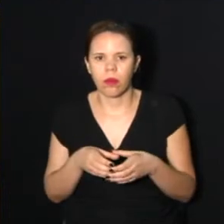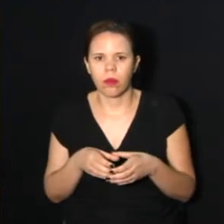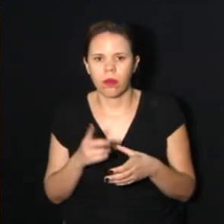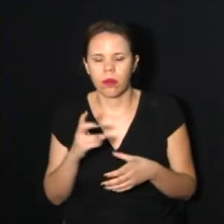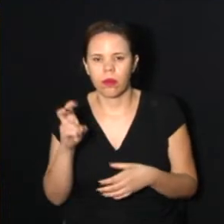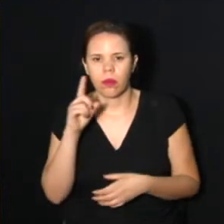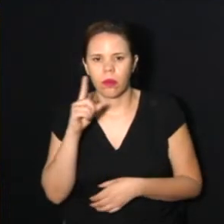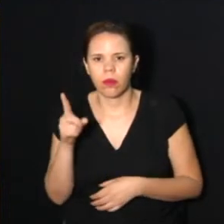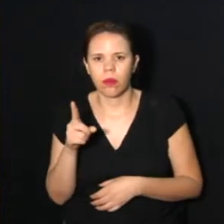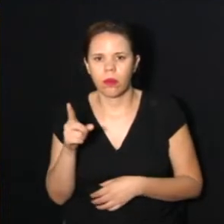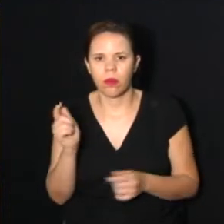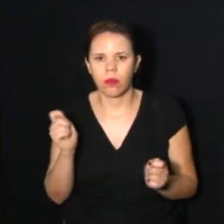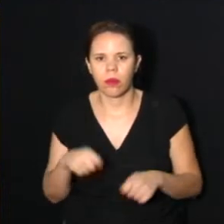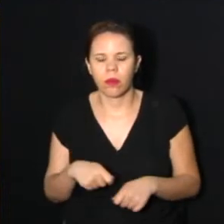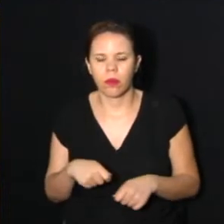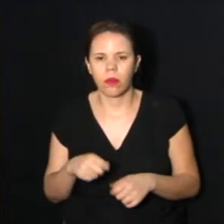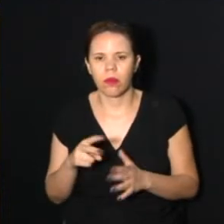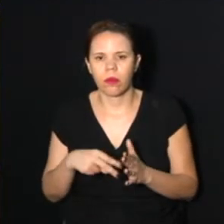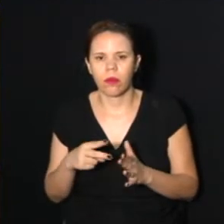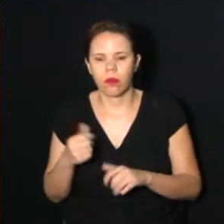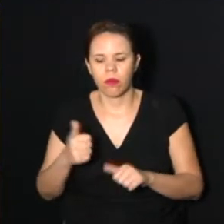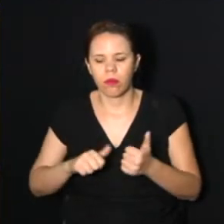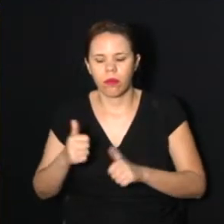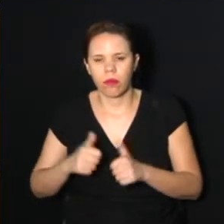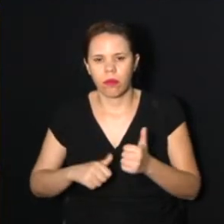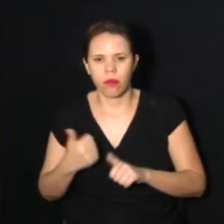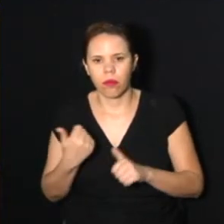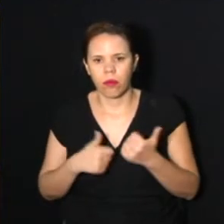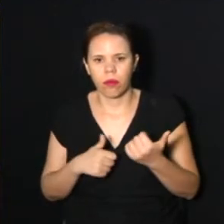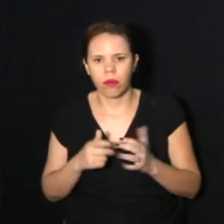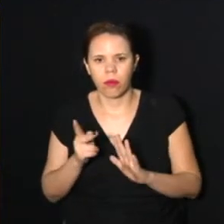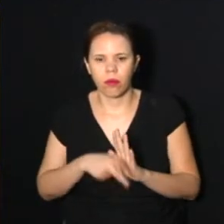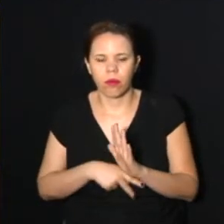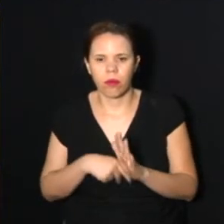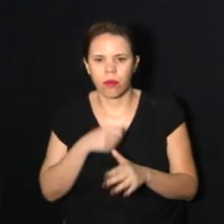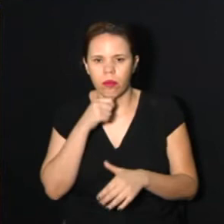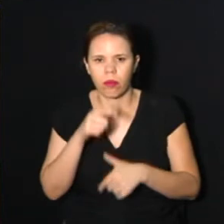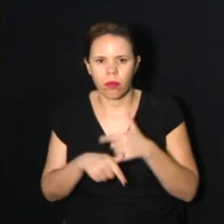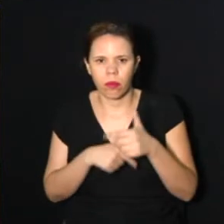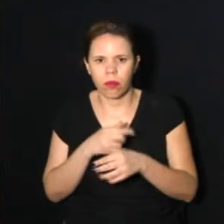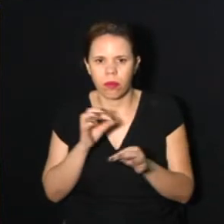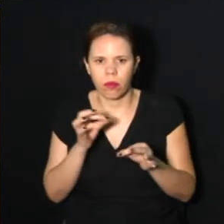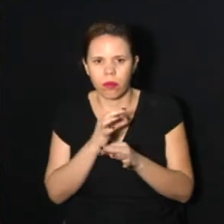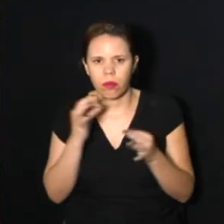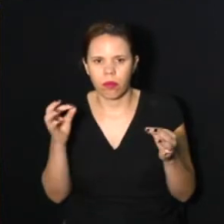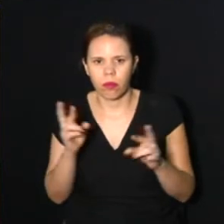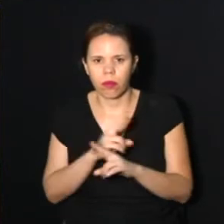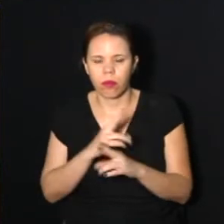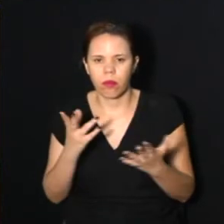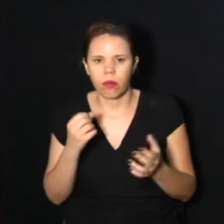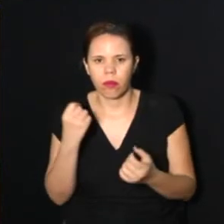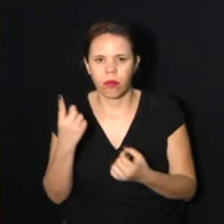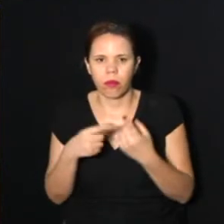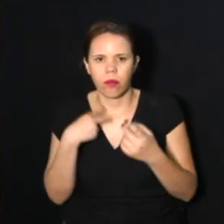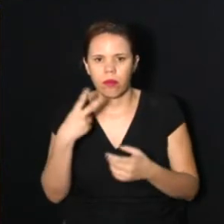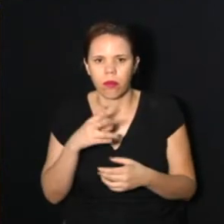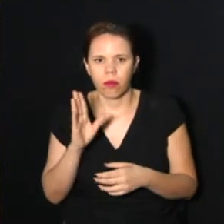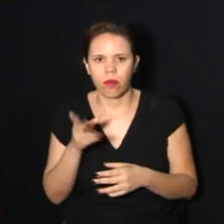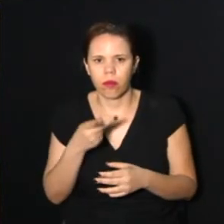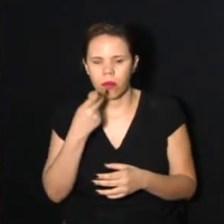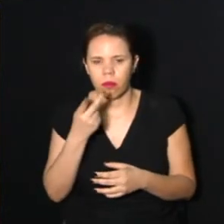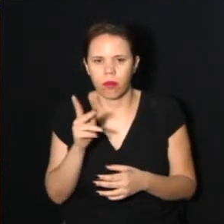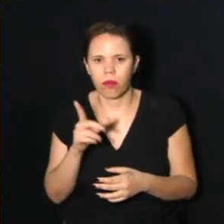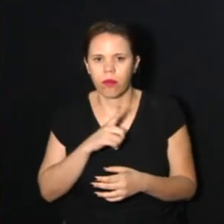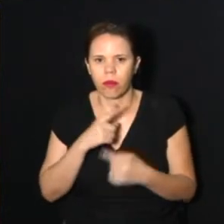15 dias para que possamos deliberar pelo bom andamento do trabalho. Então, caso algum vereador, que já citado,